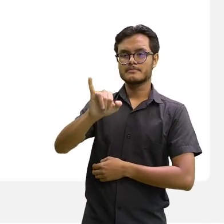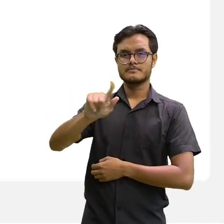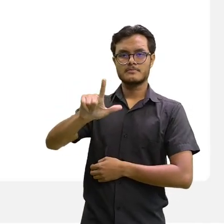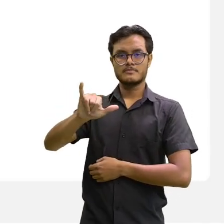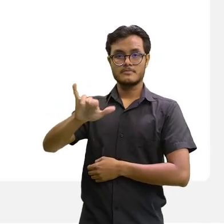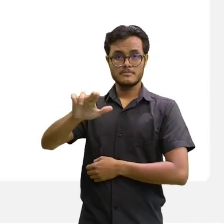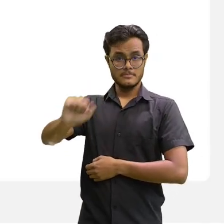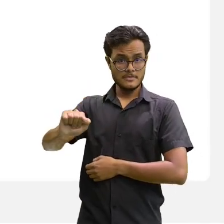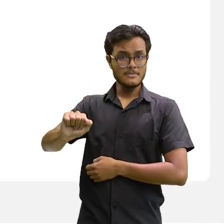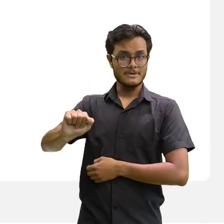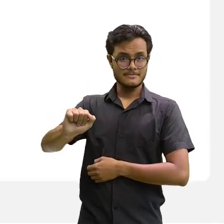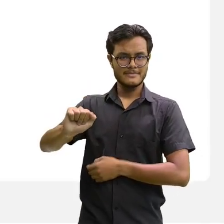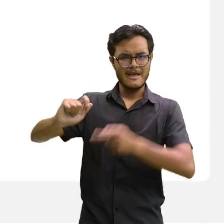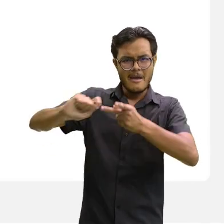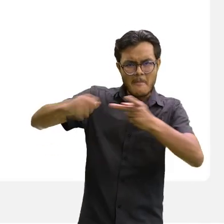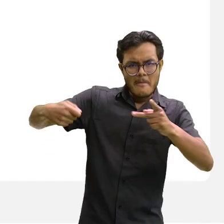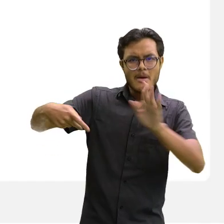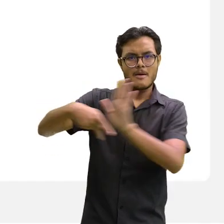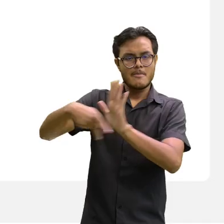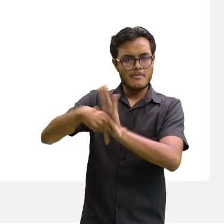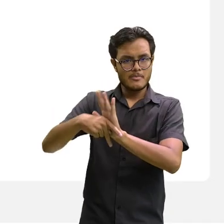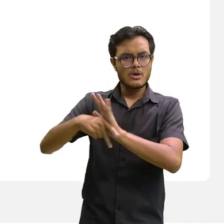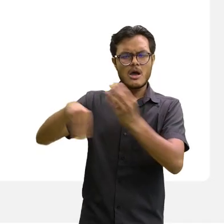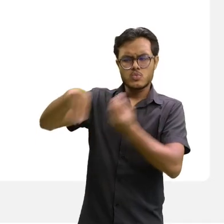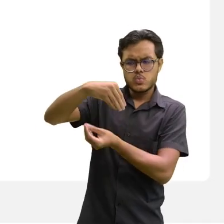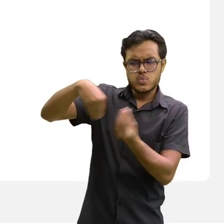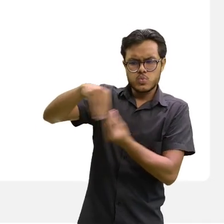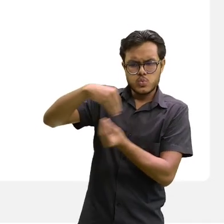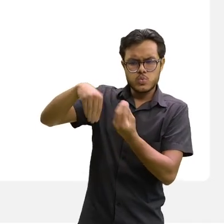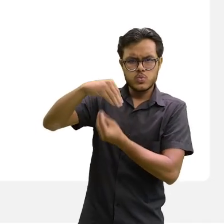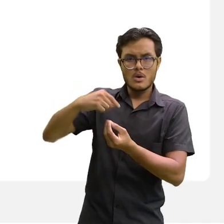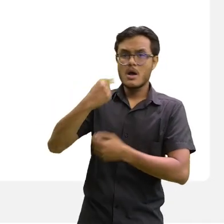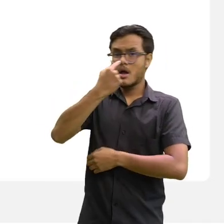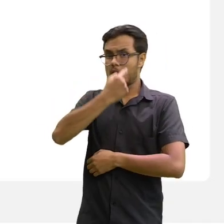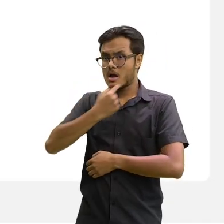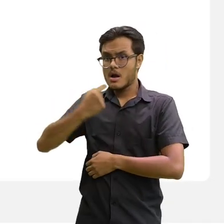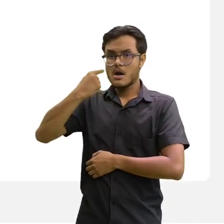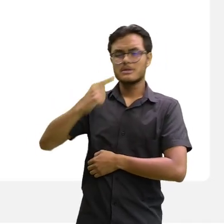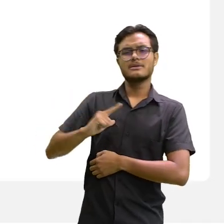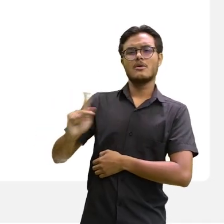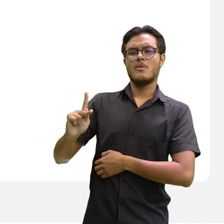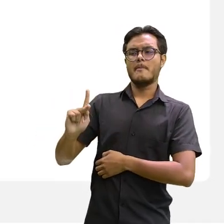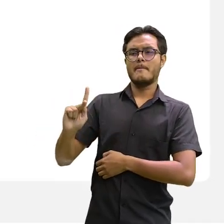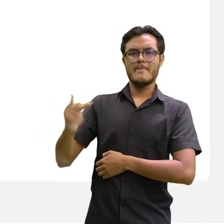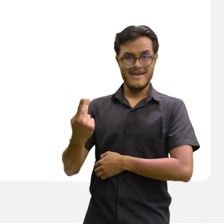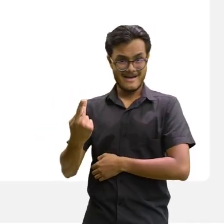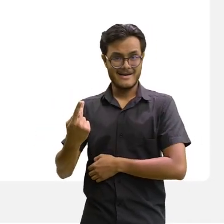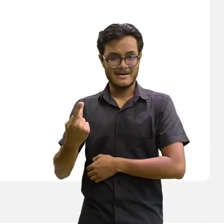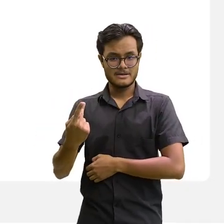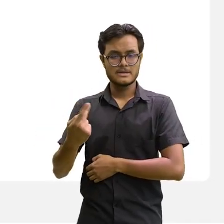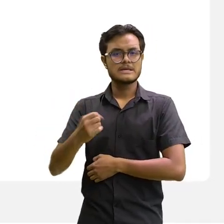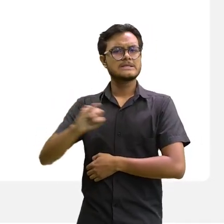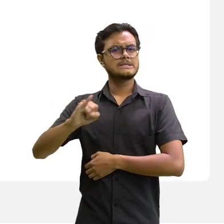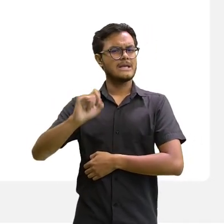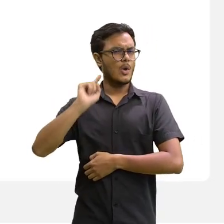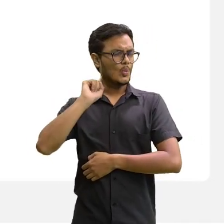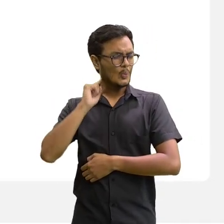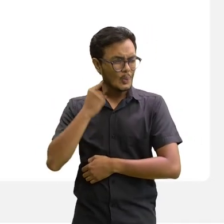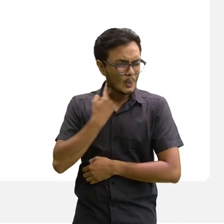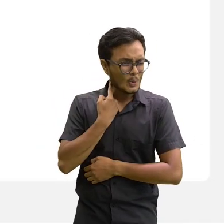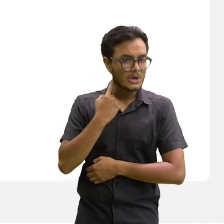pitialina. Essa mistura de água e sais minerais, ela regula o pH da boca em um